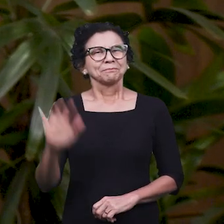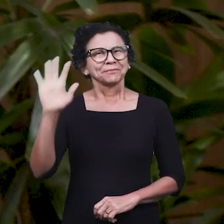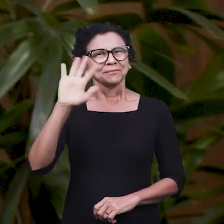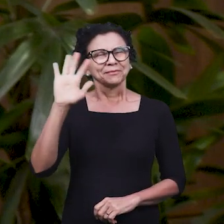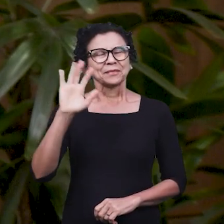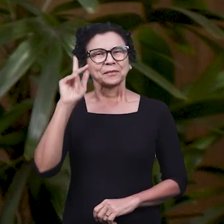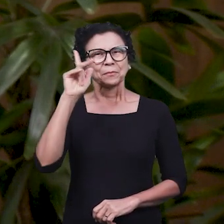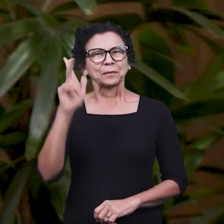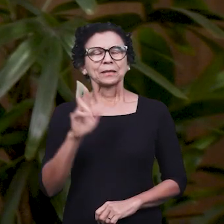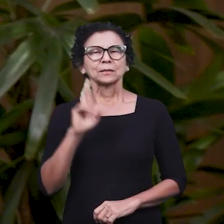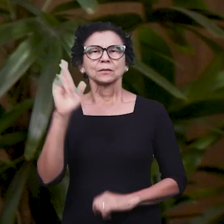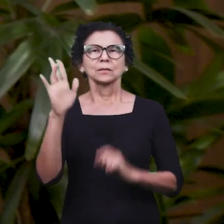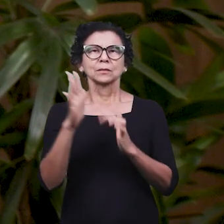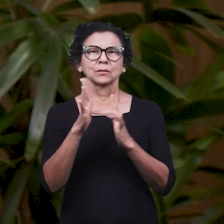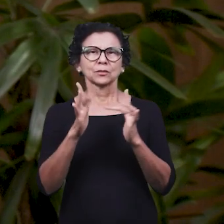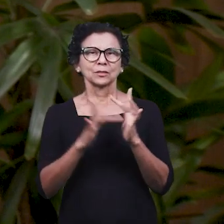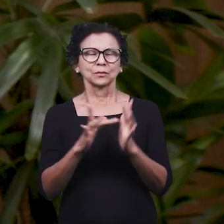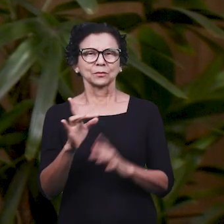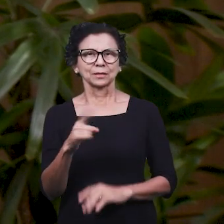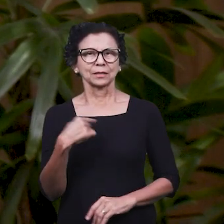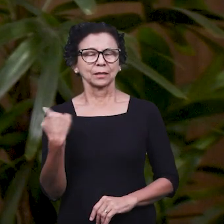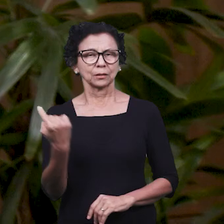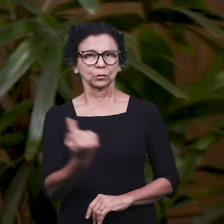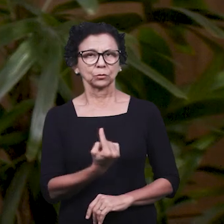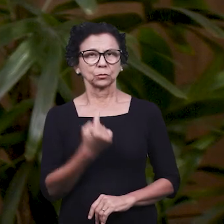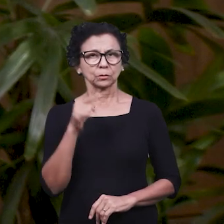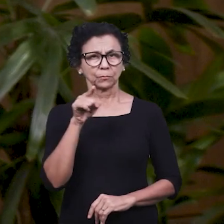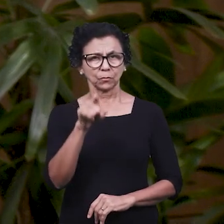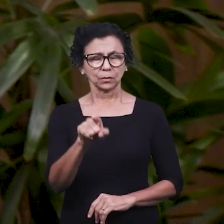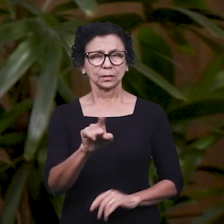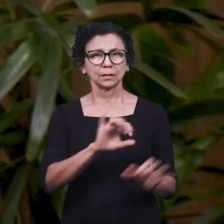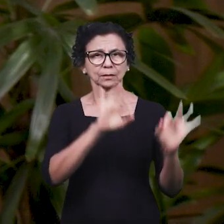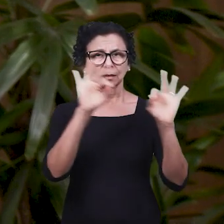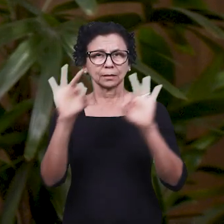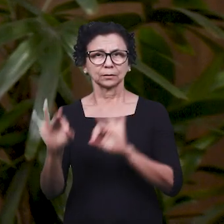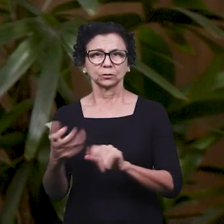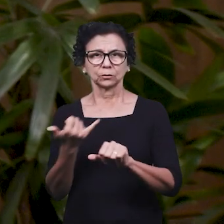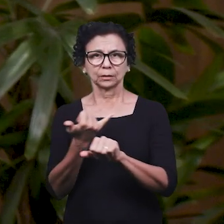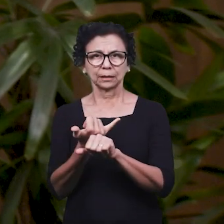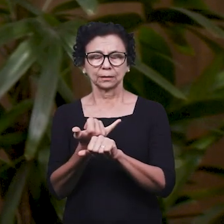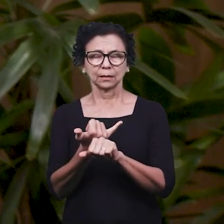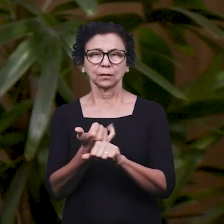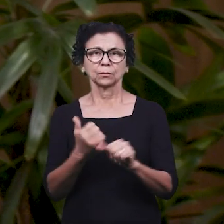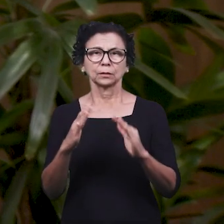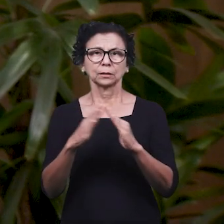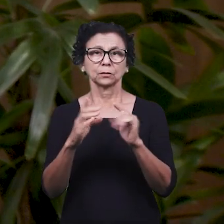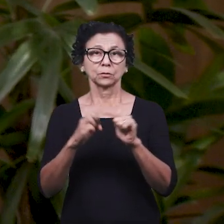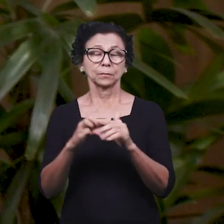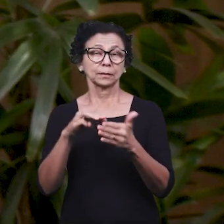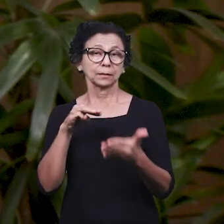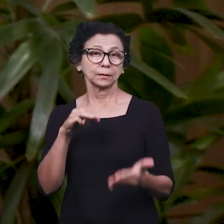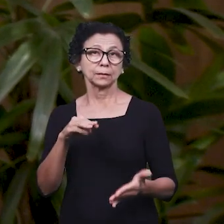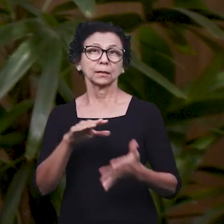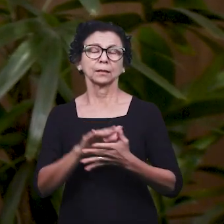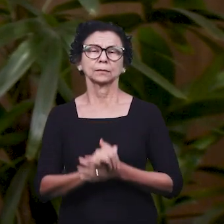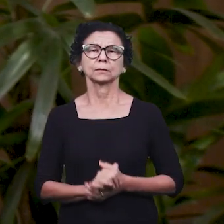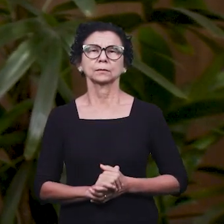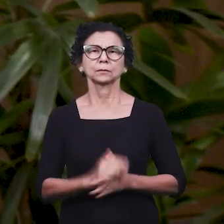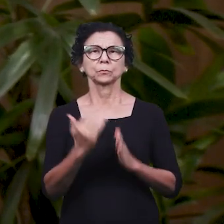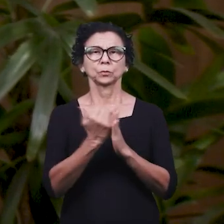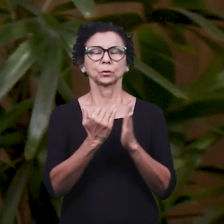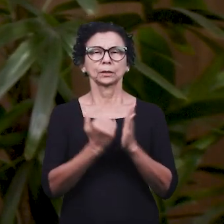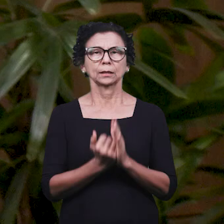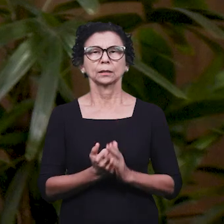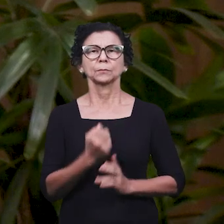Olá, a paz do Senhor Jesus a todos. Você está no canal da Igreja Cristã Maranata e esse é o programa Nutrição e